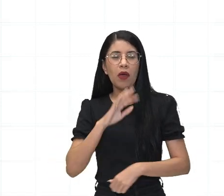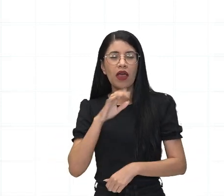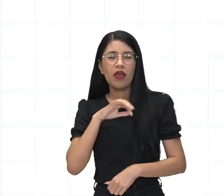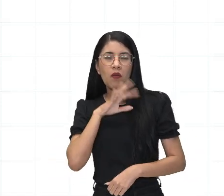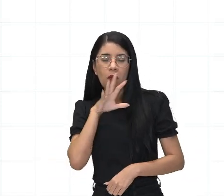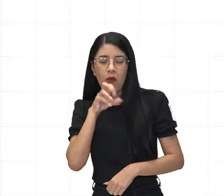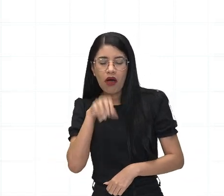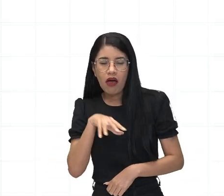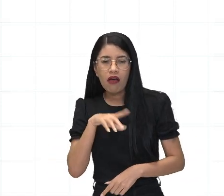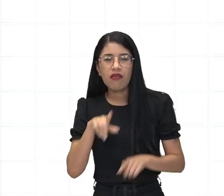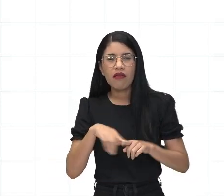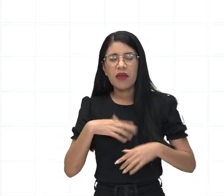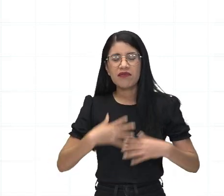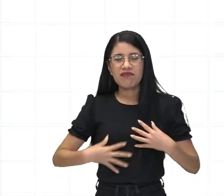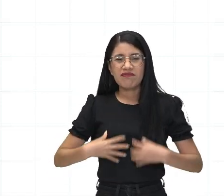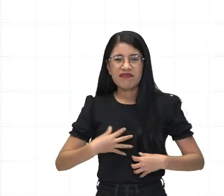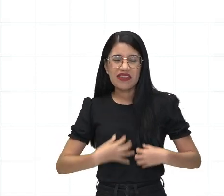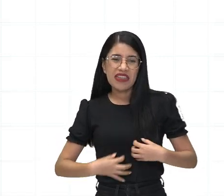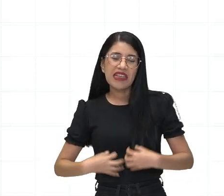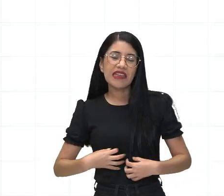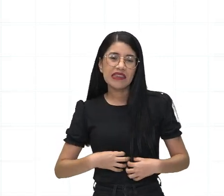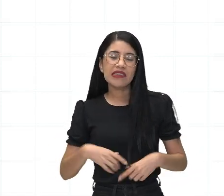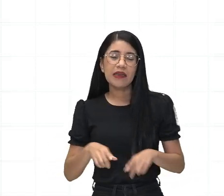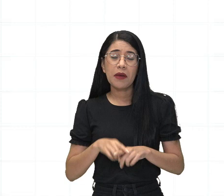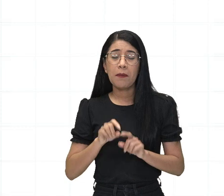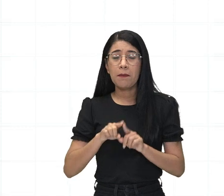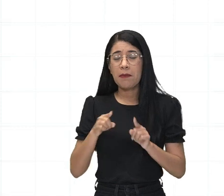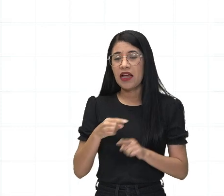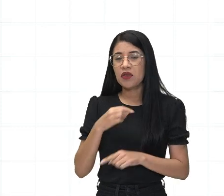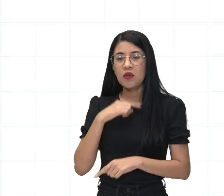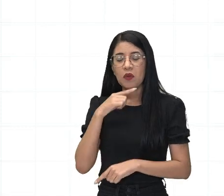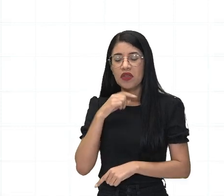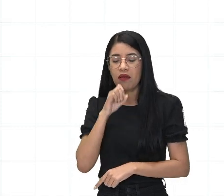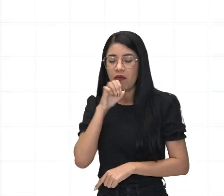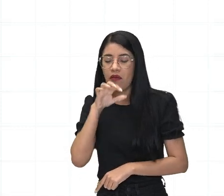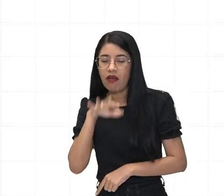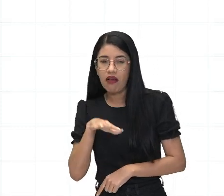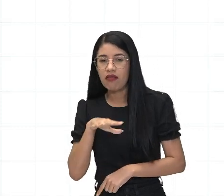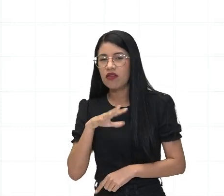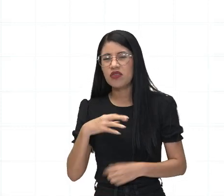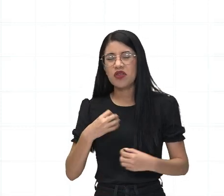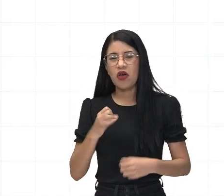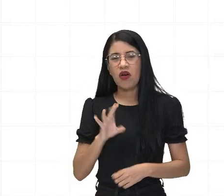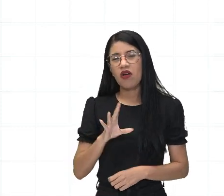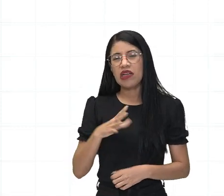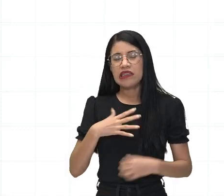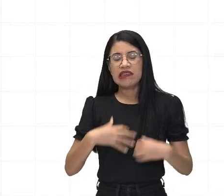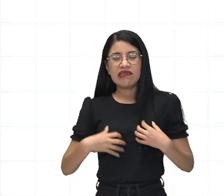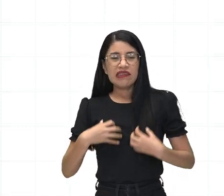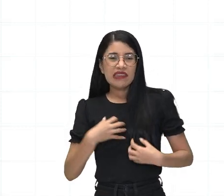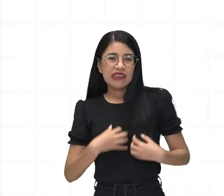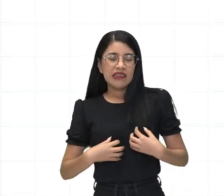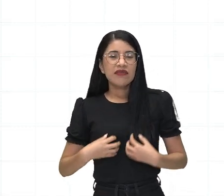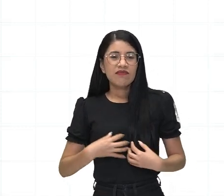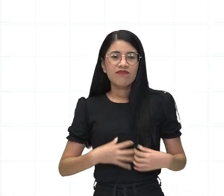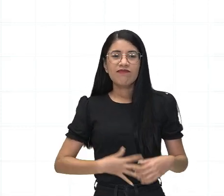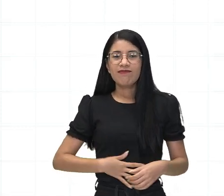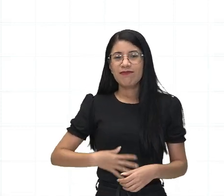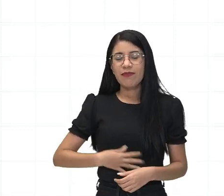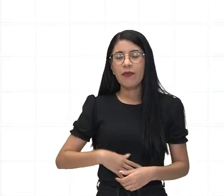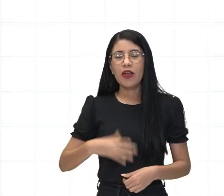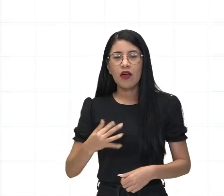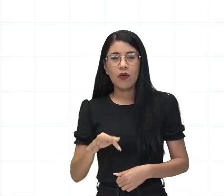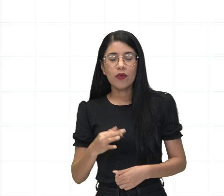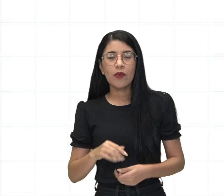aquela vontade que você tem de vomitar, mas não vomita, né? Aquele mal-estar. Saibam vocês que